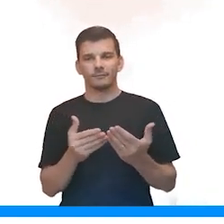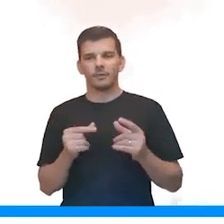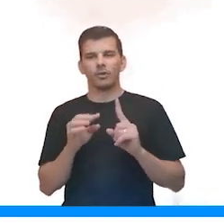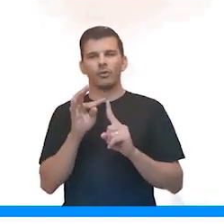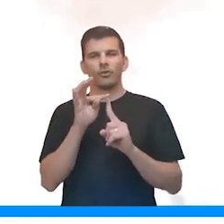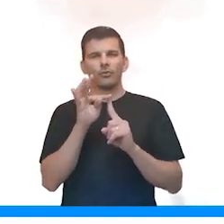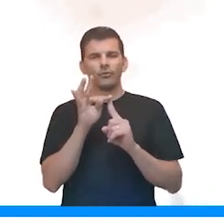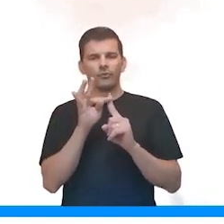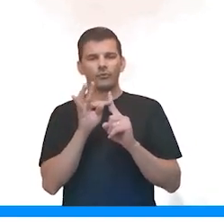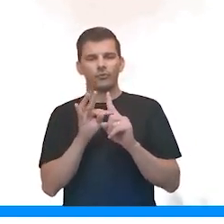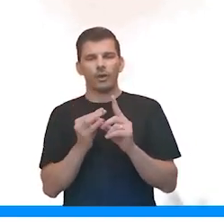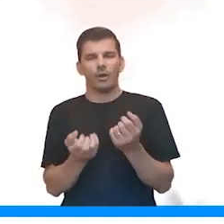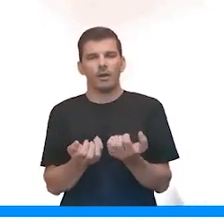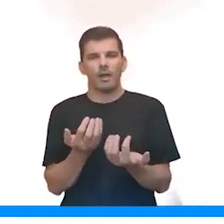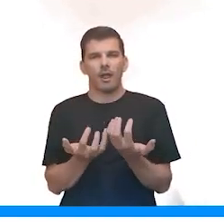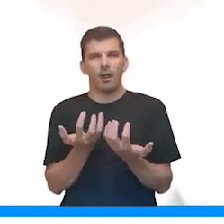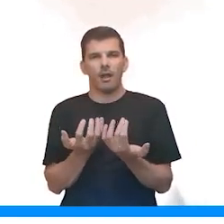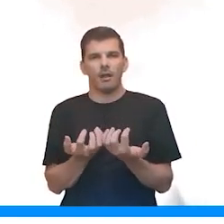Vou